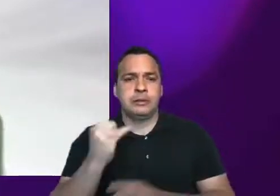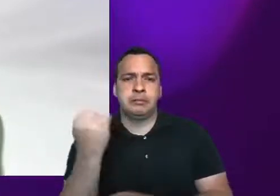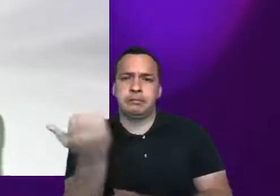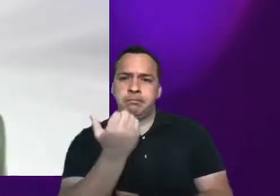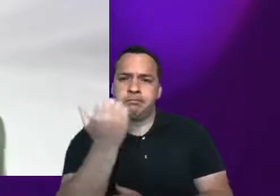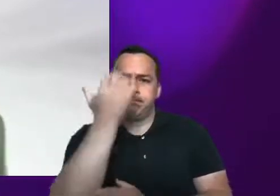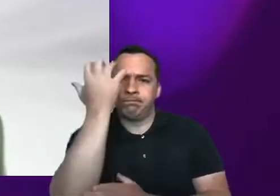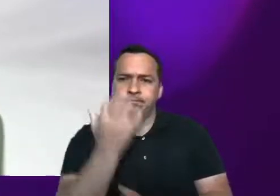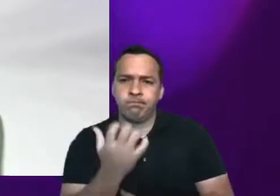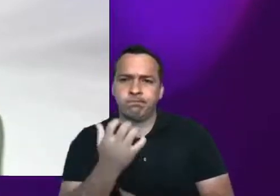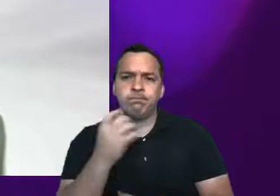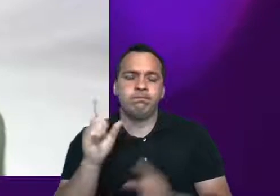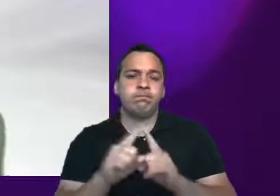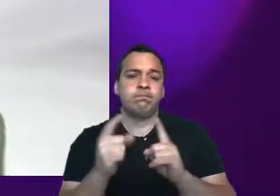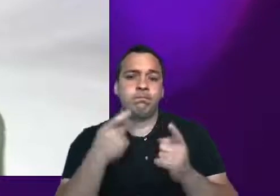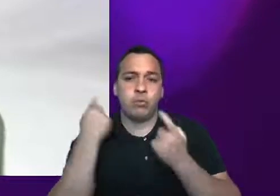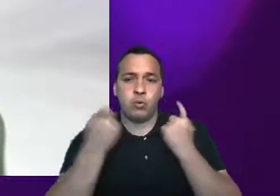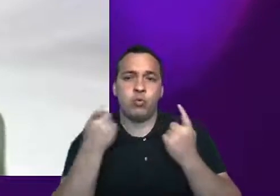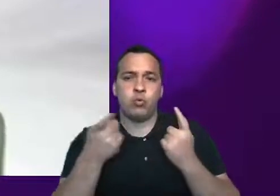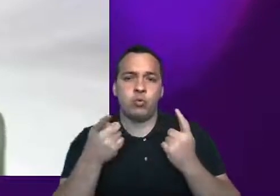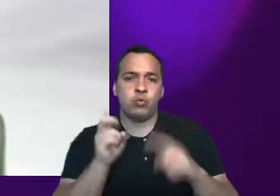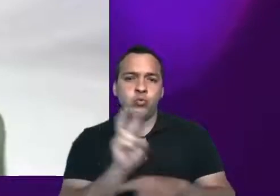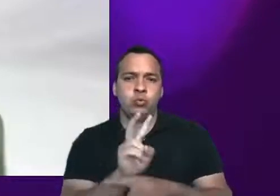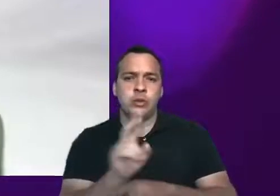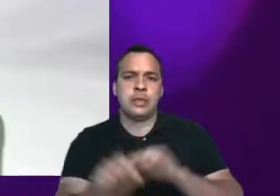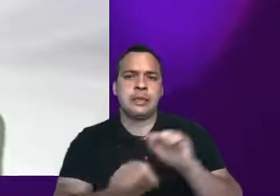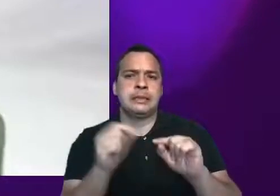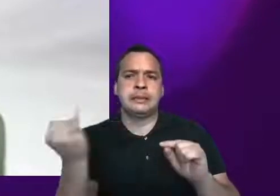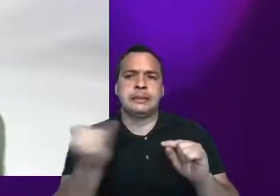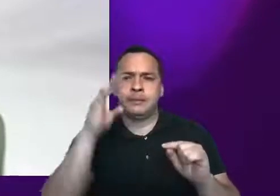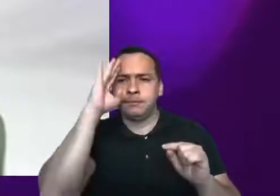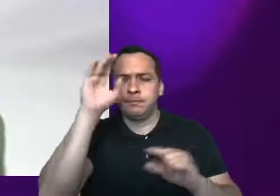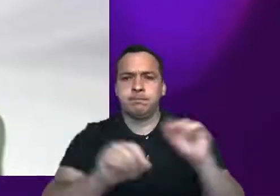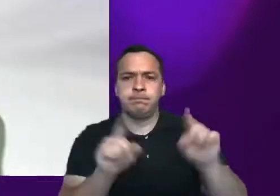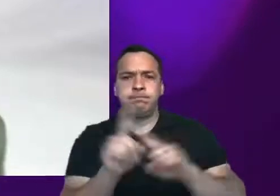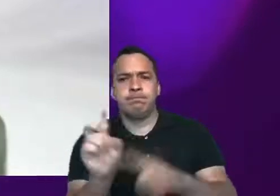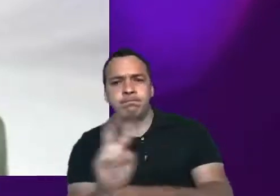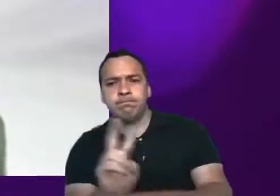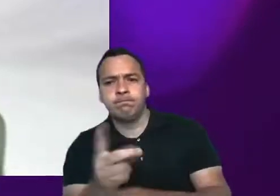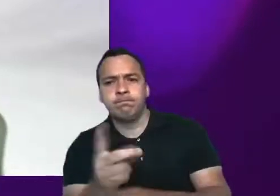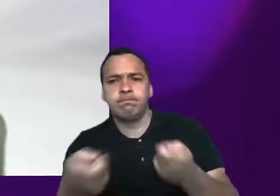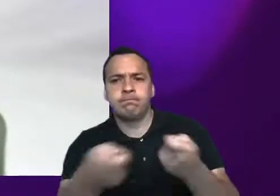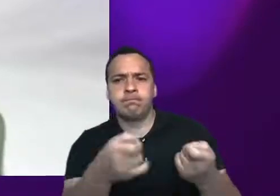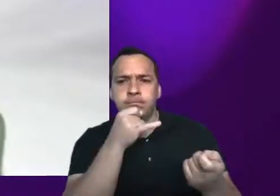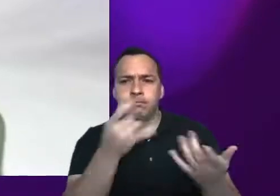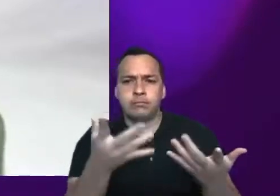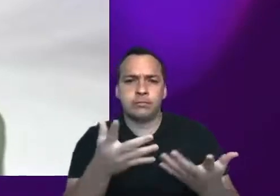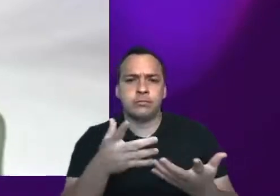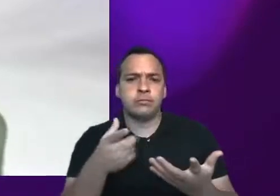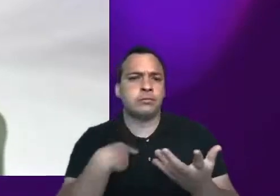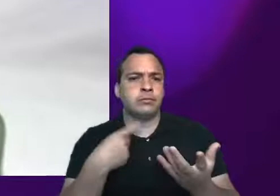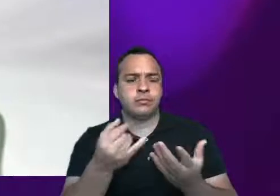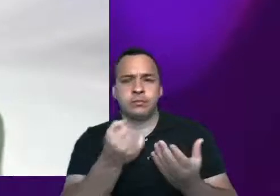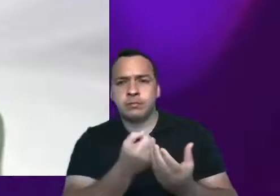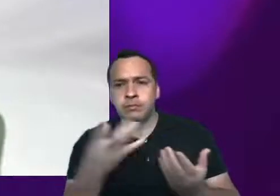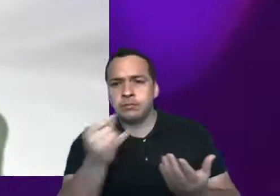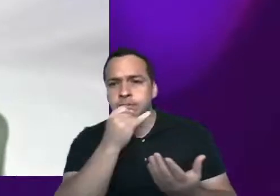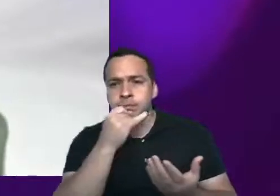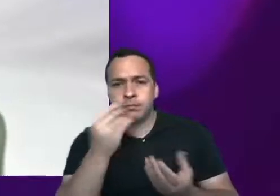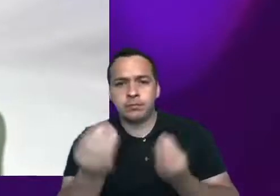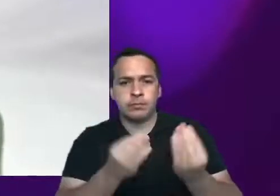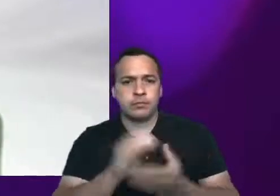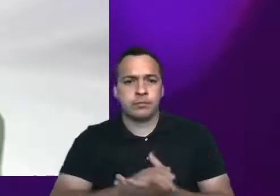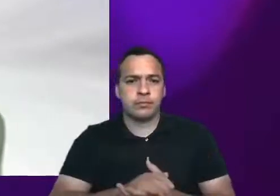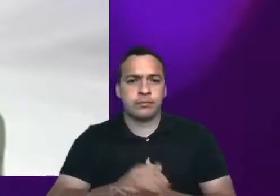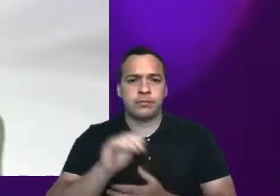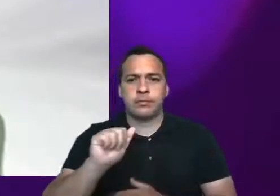ter maiores preocupações. Então, é importante monitorar a alfa-feto. Tem um paciente meu que está monitorando a alfa-feto, ele